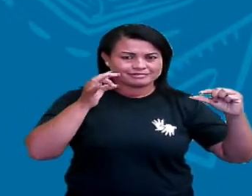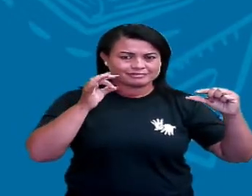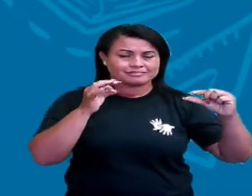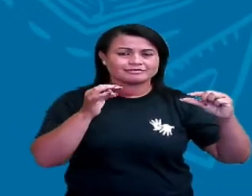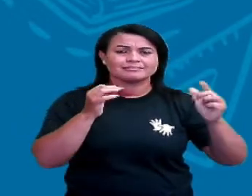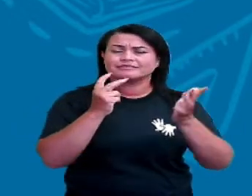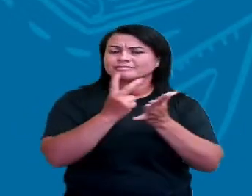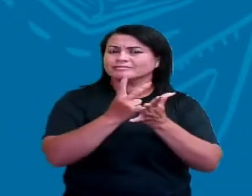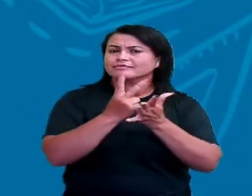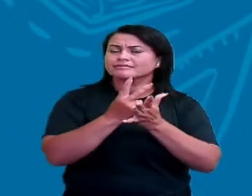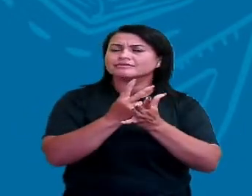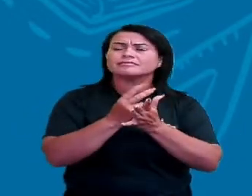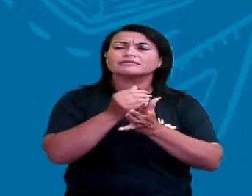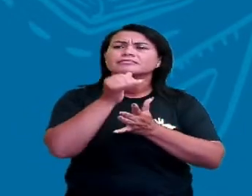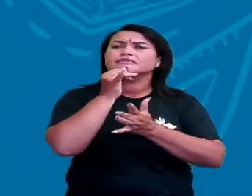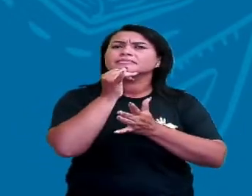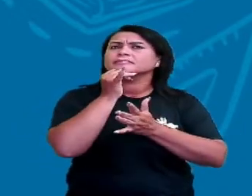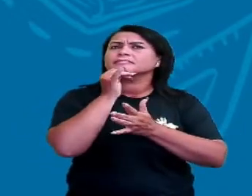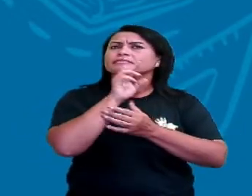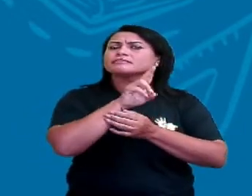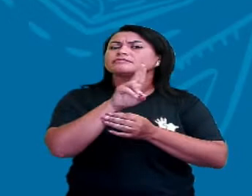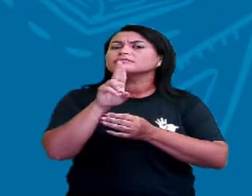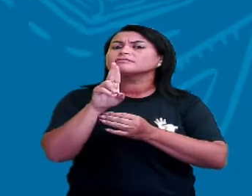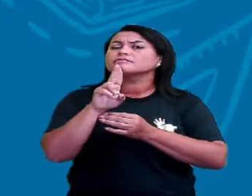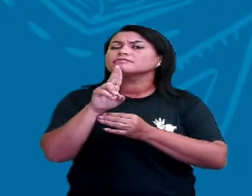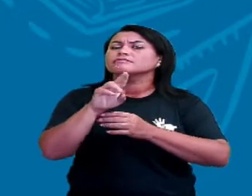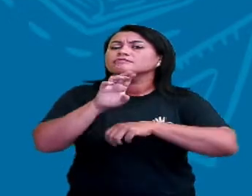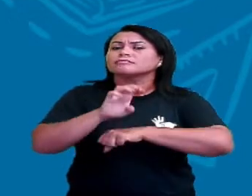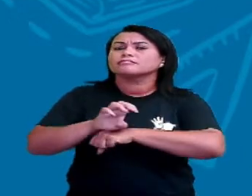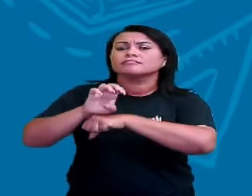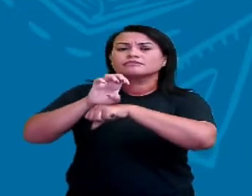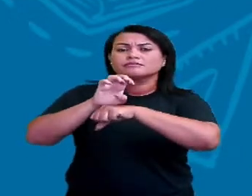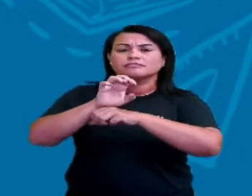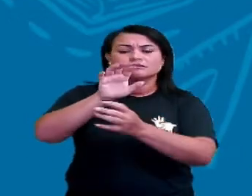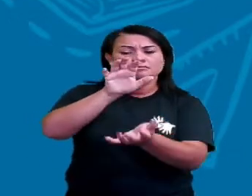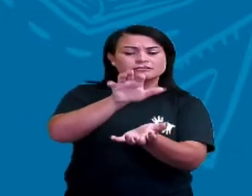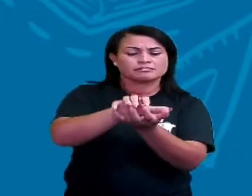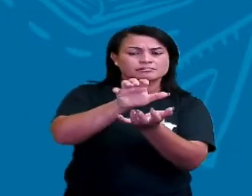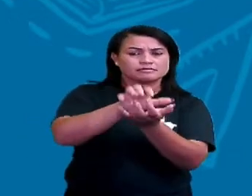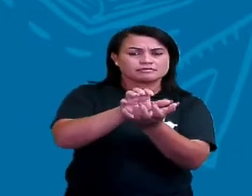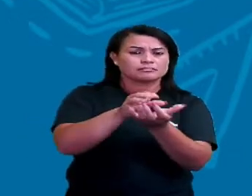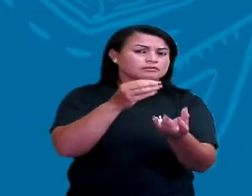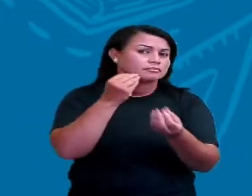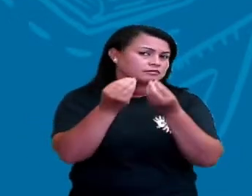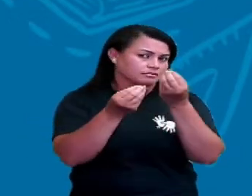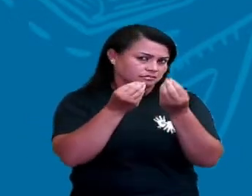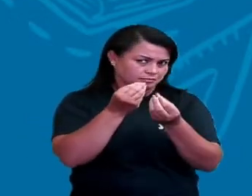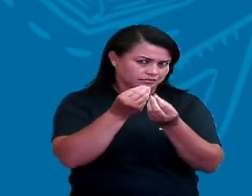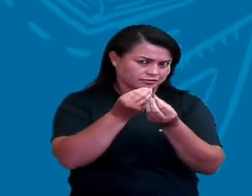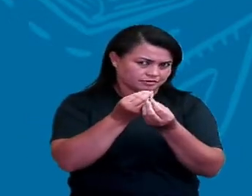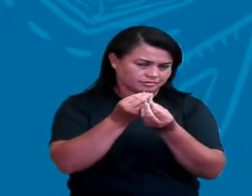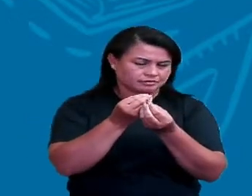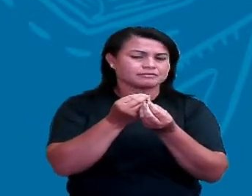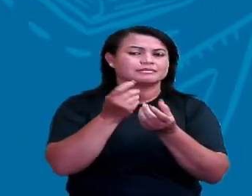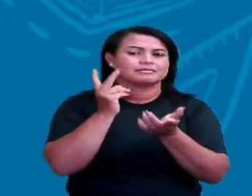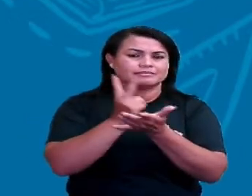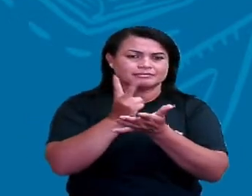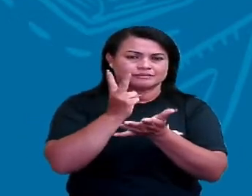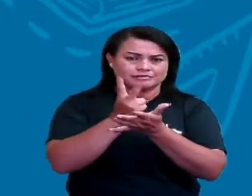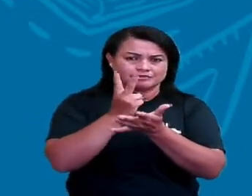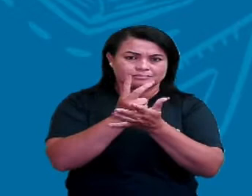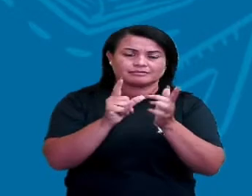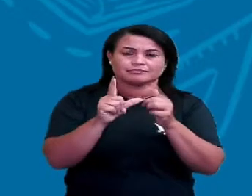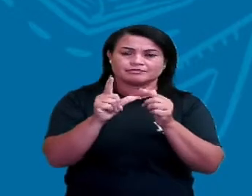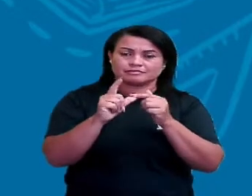minúsculo. O nome de um estado, por exemplo, Pernambuco. eu preciso começar com a letrinha maiúscula